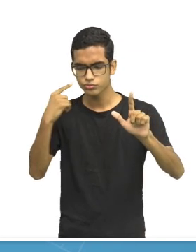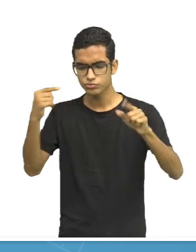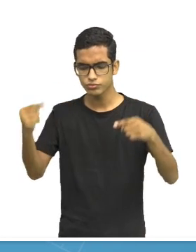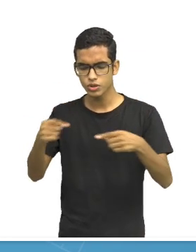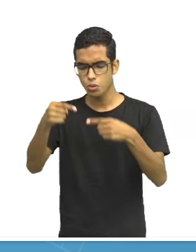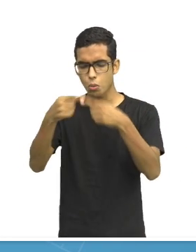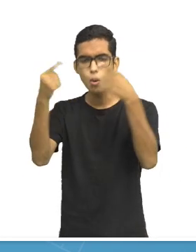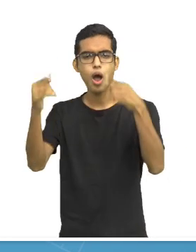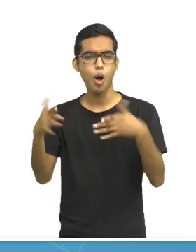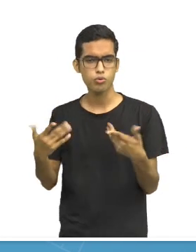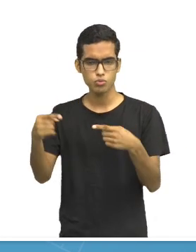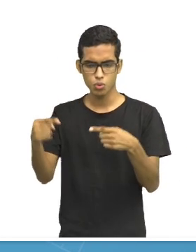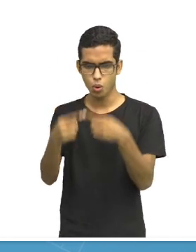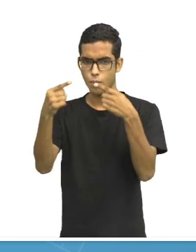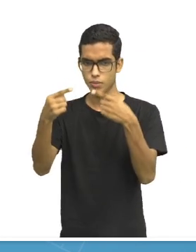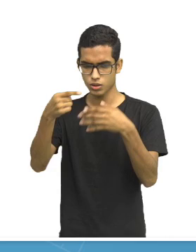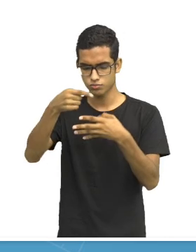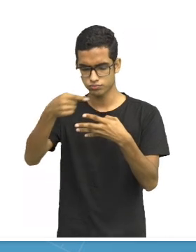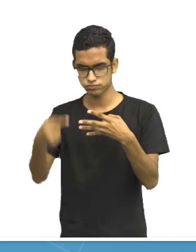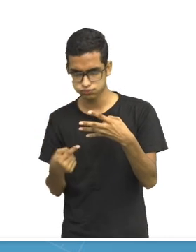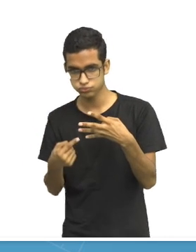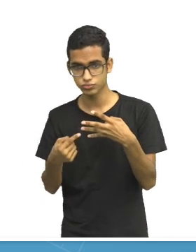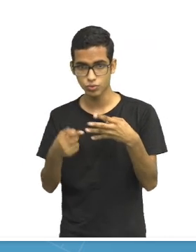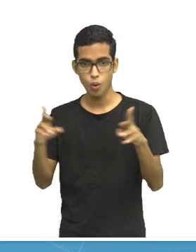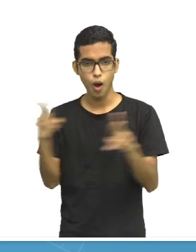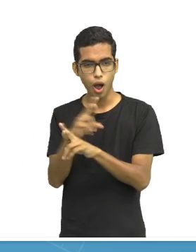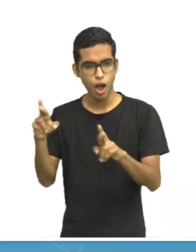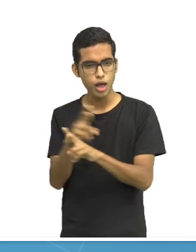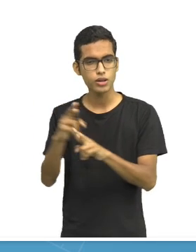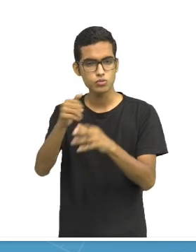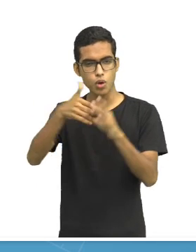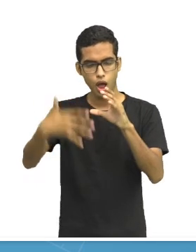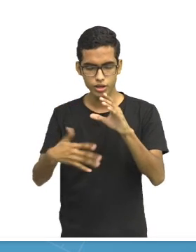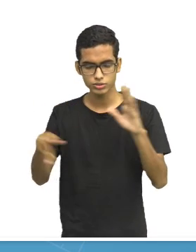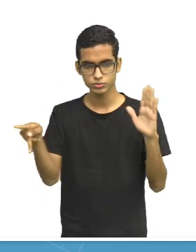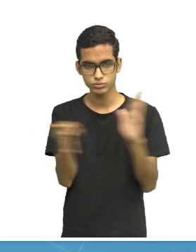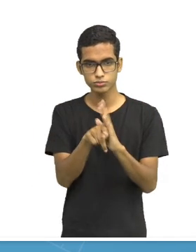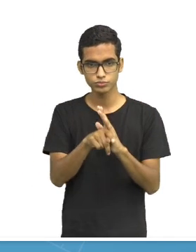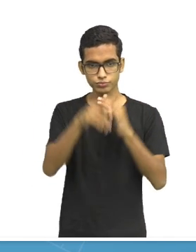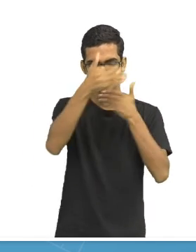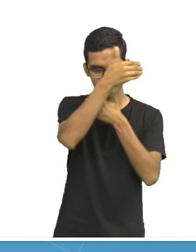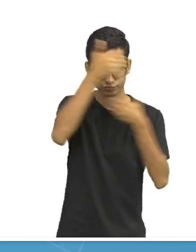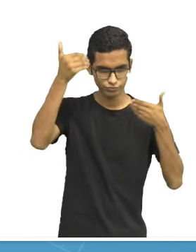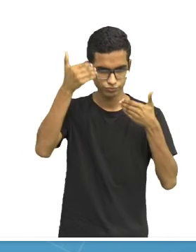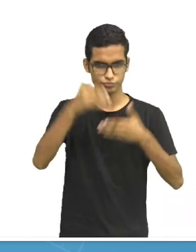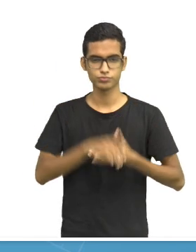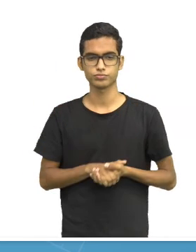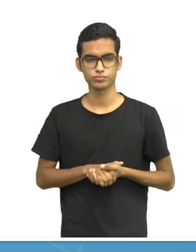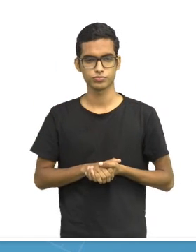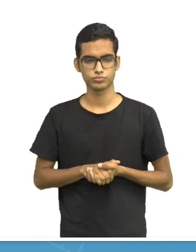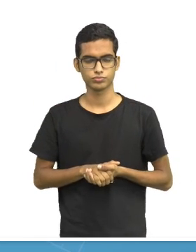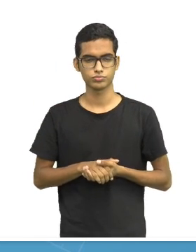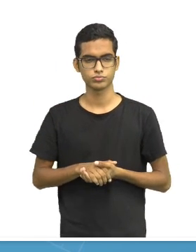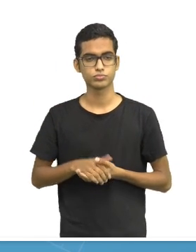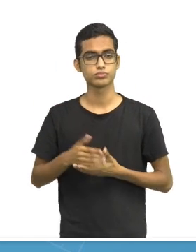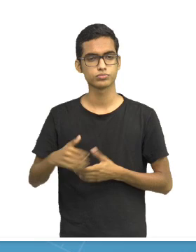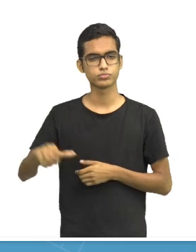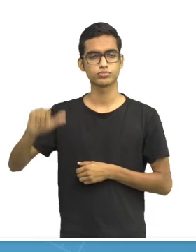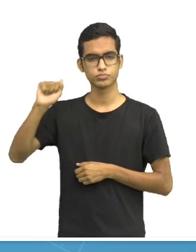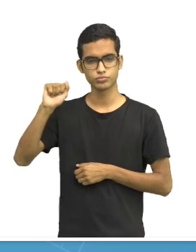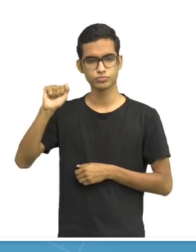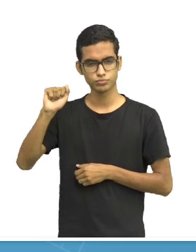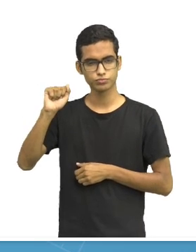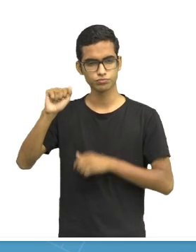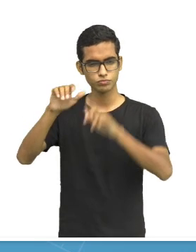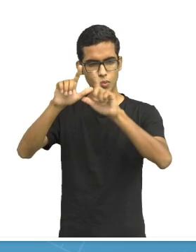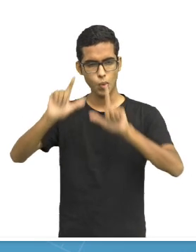Com relação às características desse movimento. Bem, na alternativa A, nas obras cubistas, os objetos são representados de